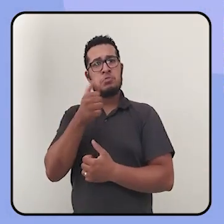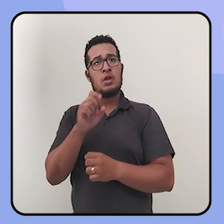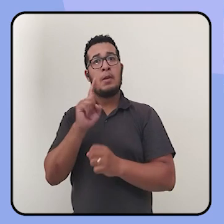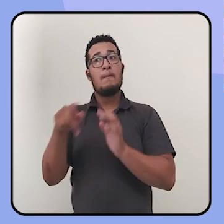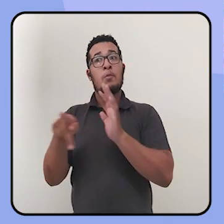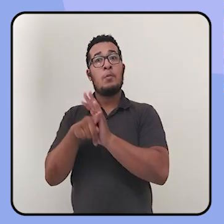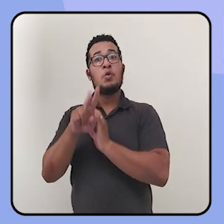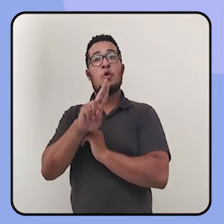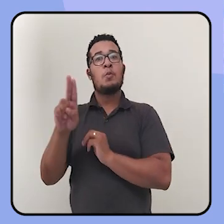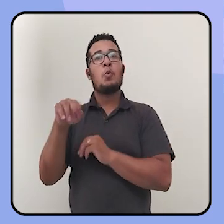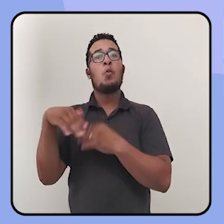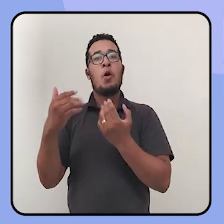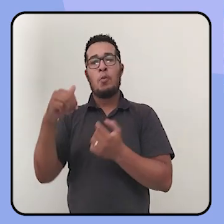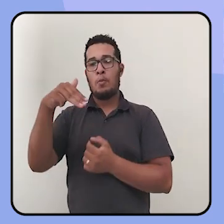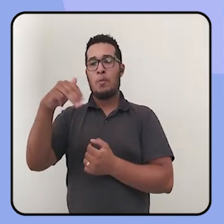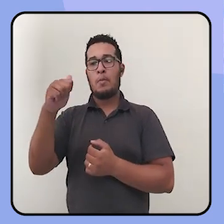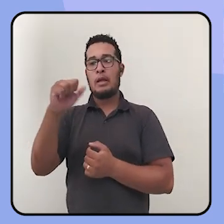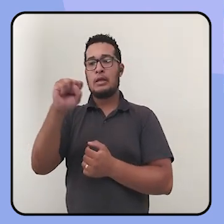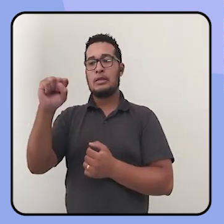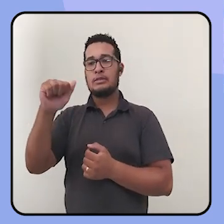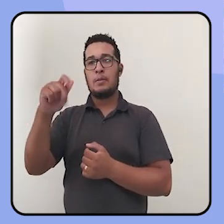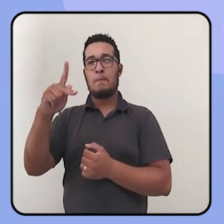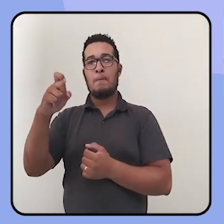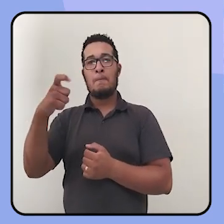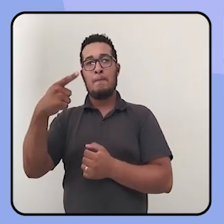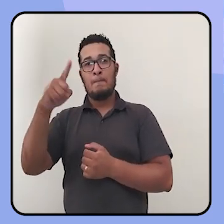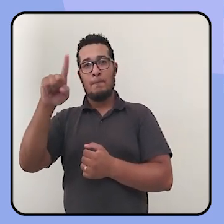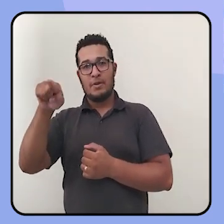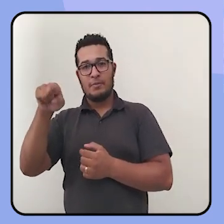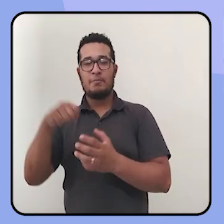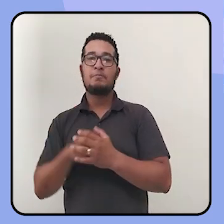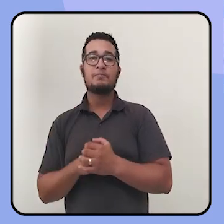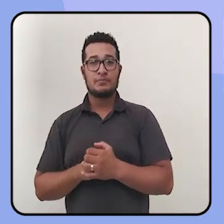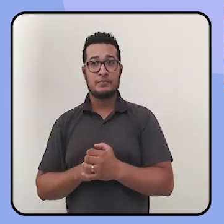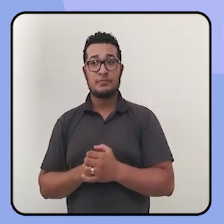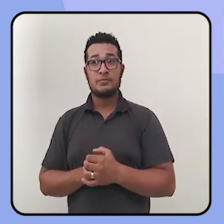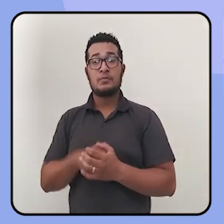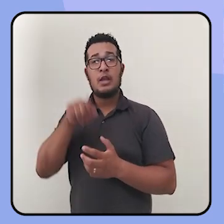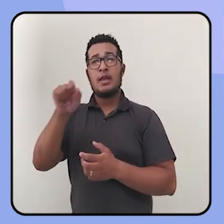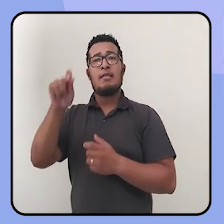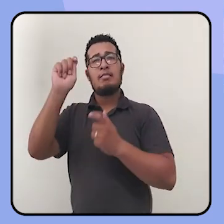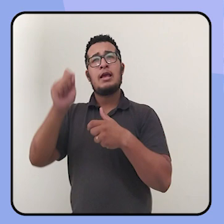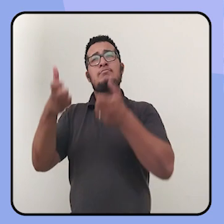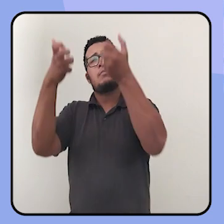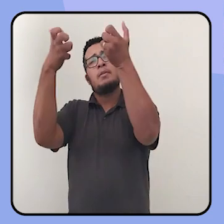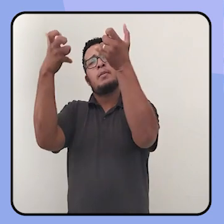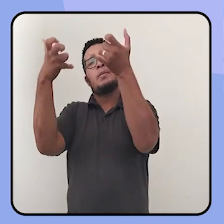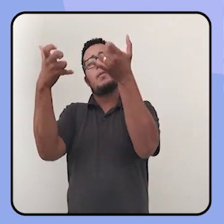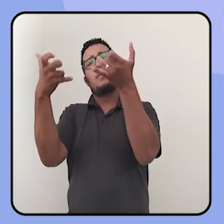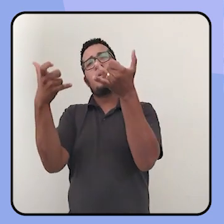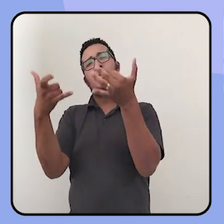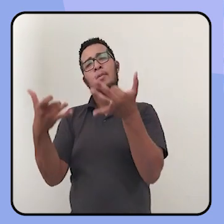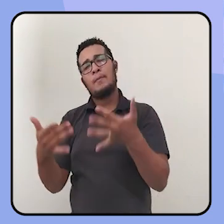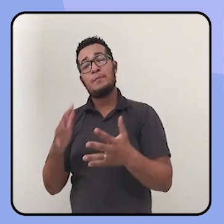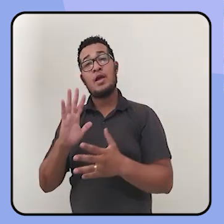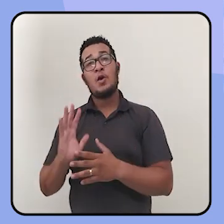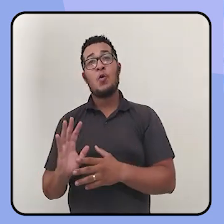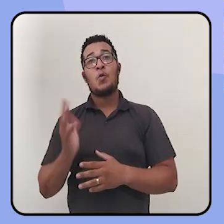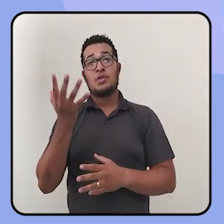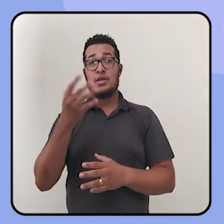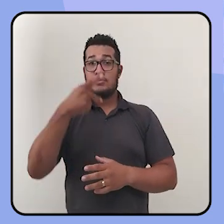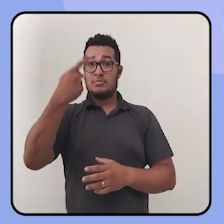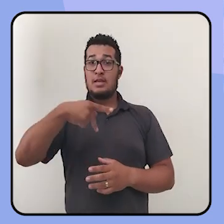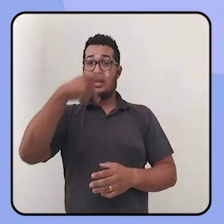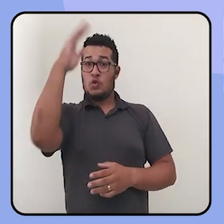Os achados nesses lugares, nessa imagem que você pode verificar, temos a famosa Gruta do Limoeiro, que está localizada no município de Castelo,